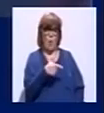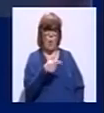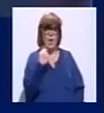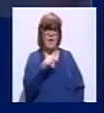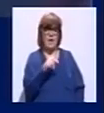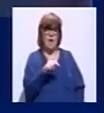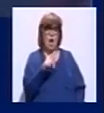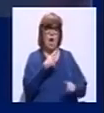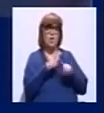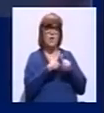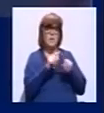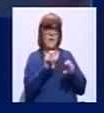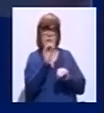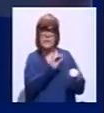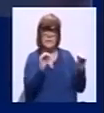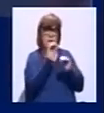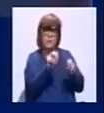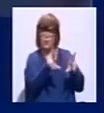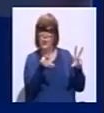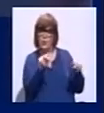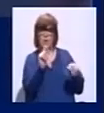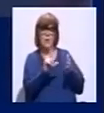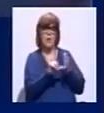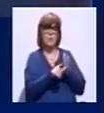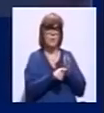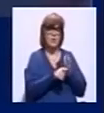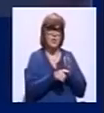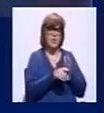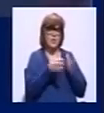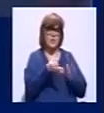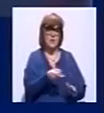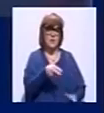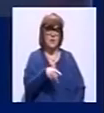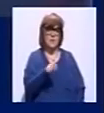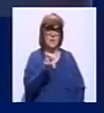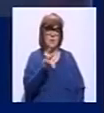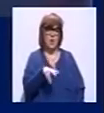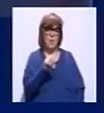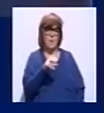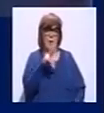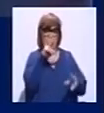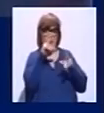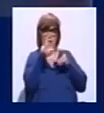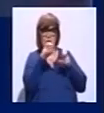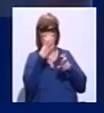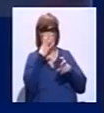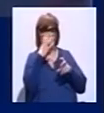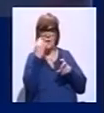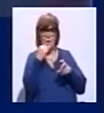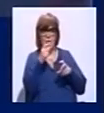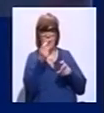hospitalar e também através do projeto pneu uma fraca concepção de respiradores artificiais de de baixo